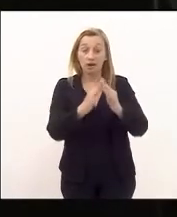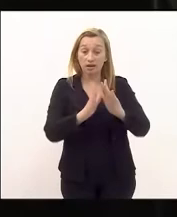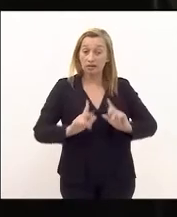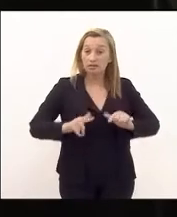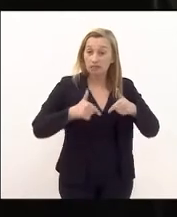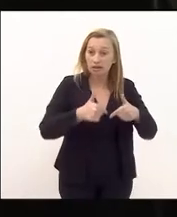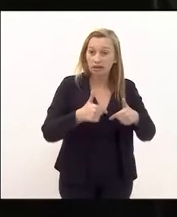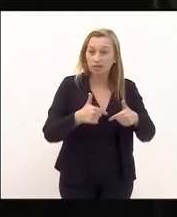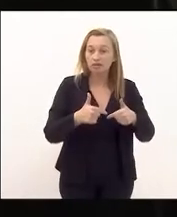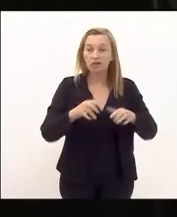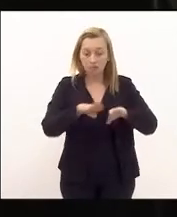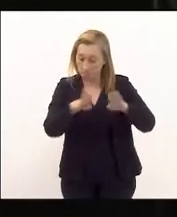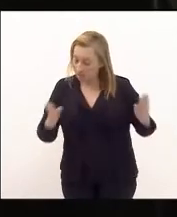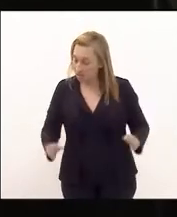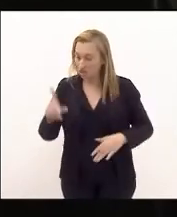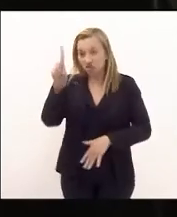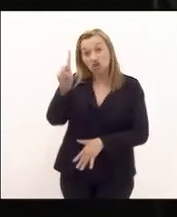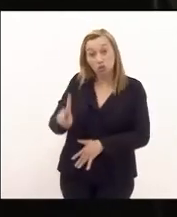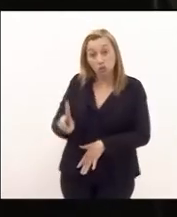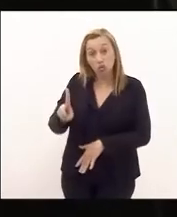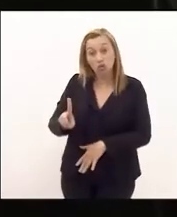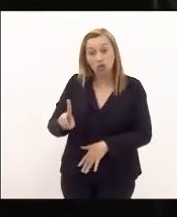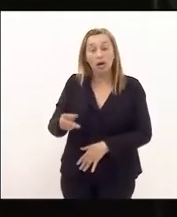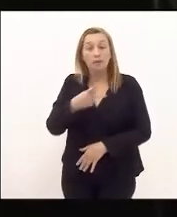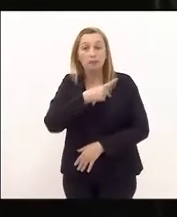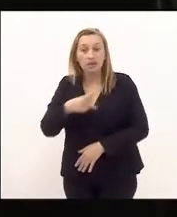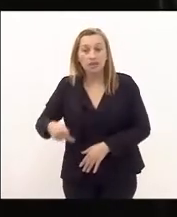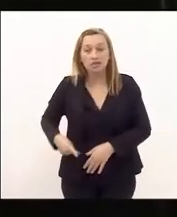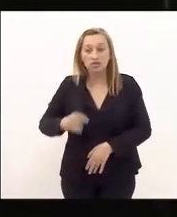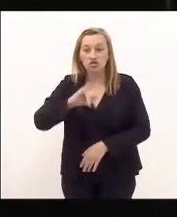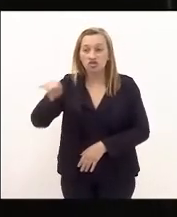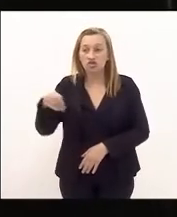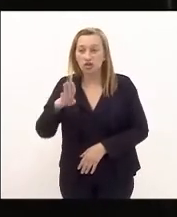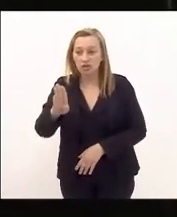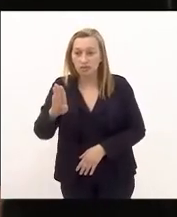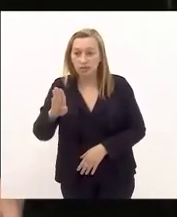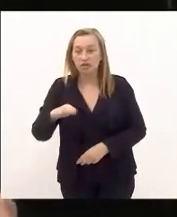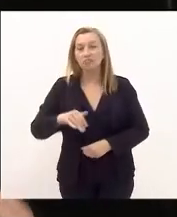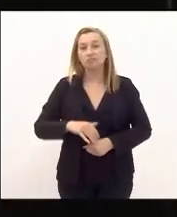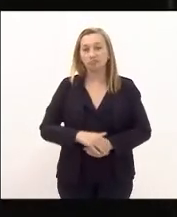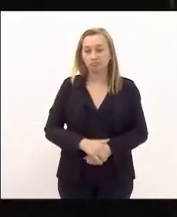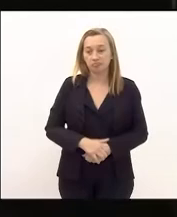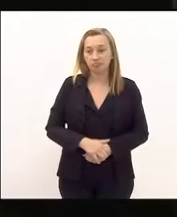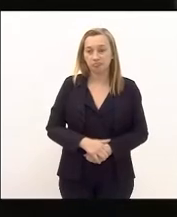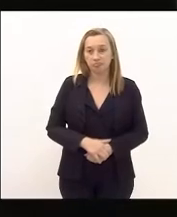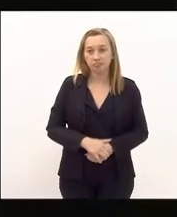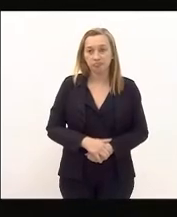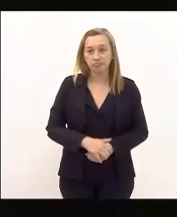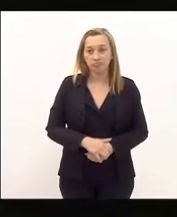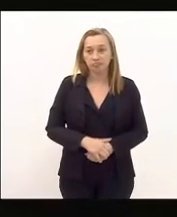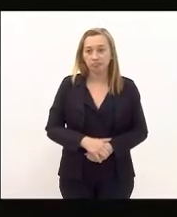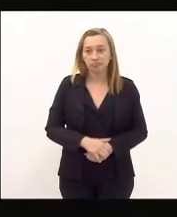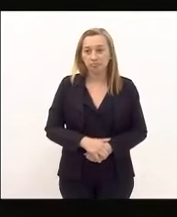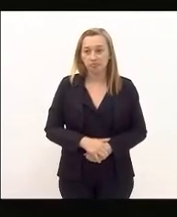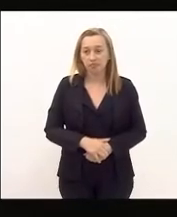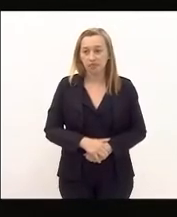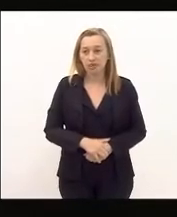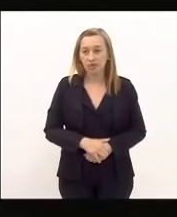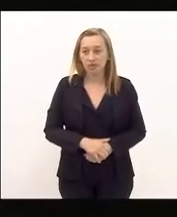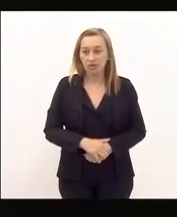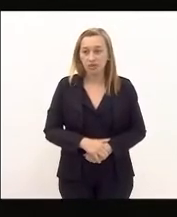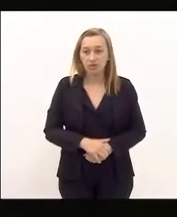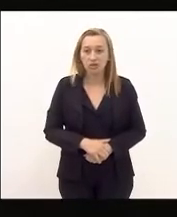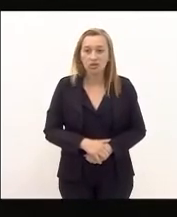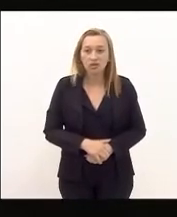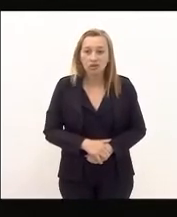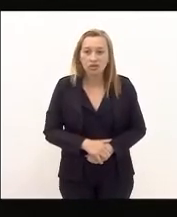funcione, mesa diretora, presidente Jair Bittencourt. Esse projeto